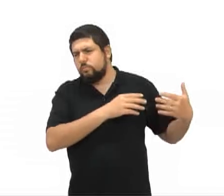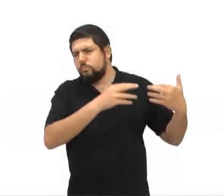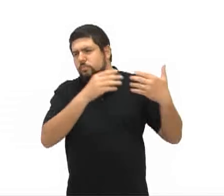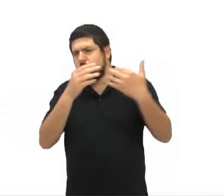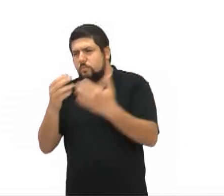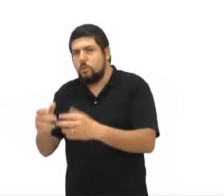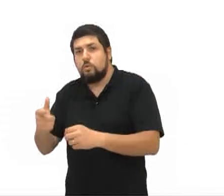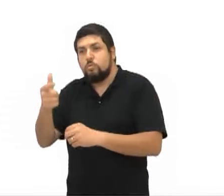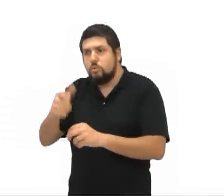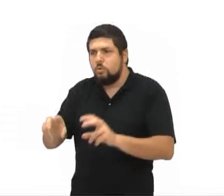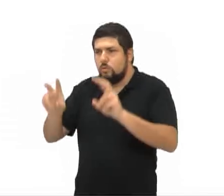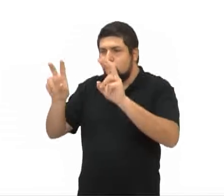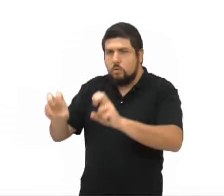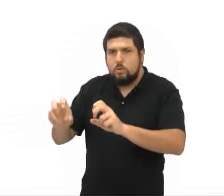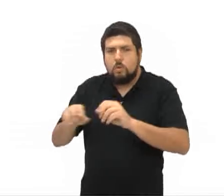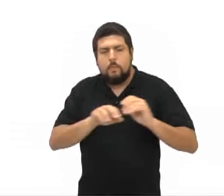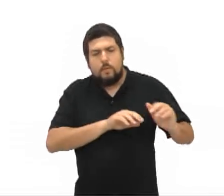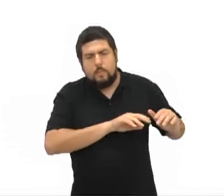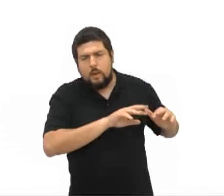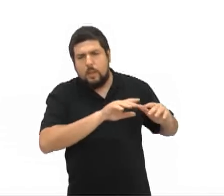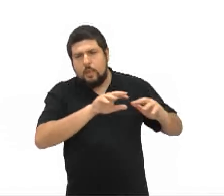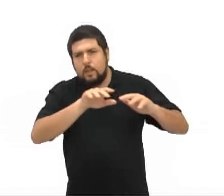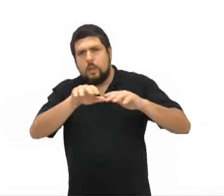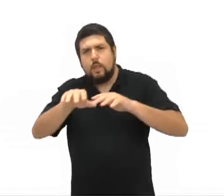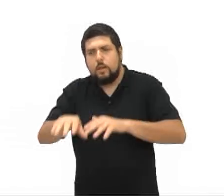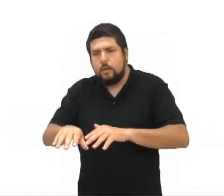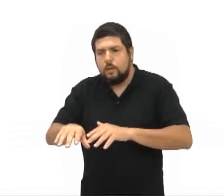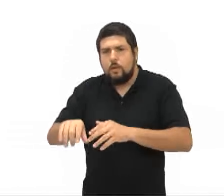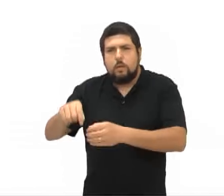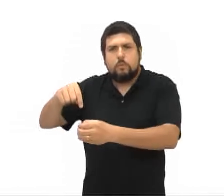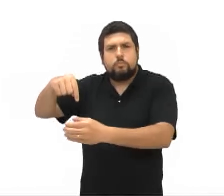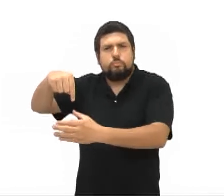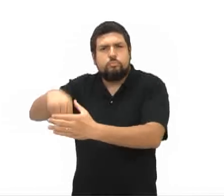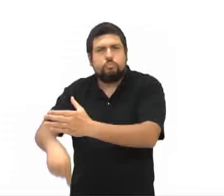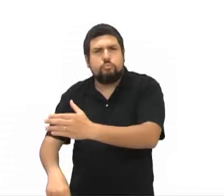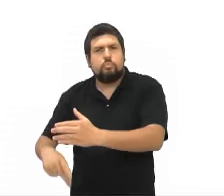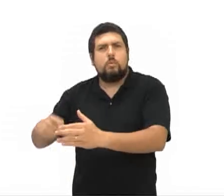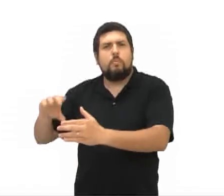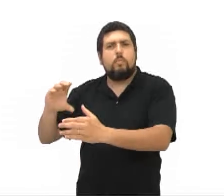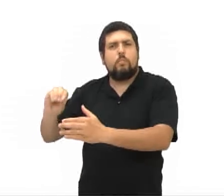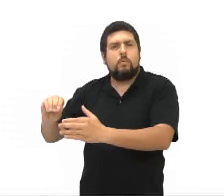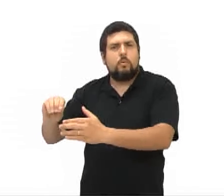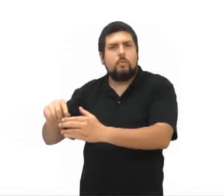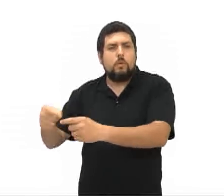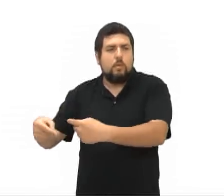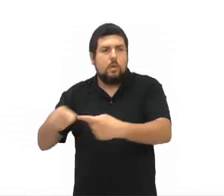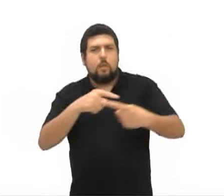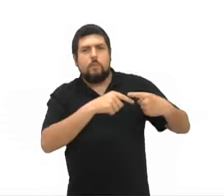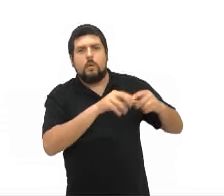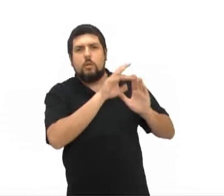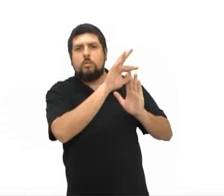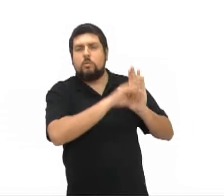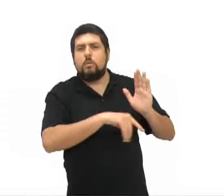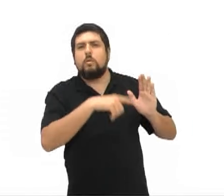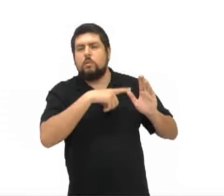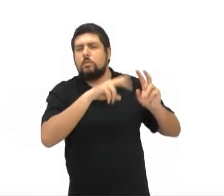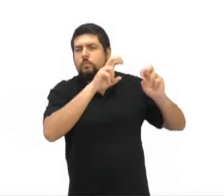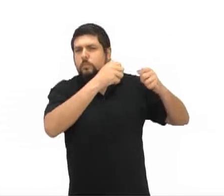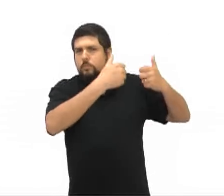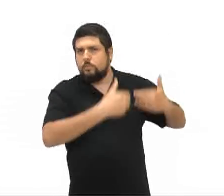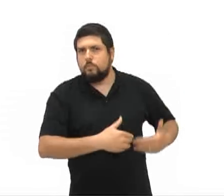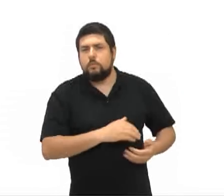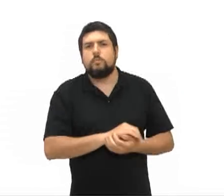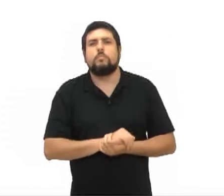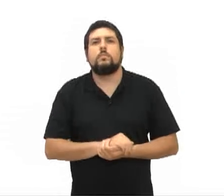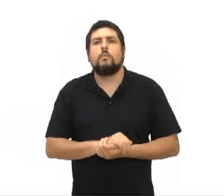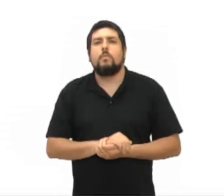hoje, eles não encontrariam mais o Poço Bonito, que ela também já havia falado. Fala então sobre o velho pinheiro, sobre o qual